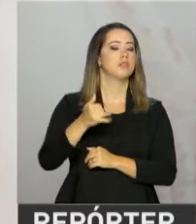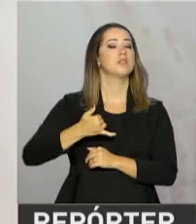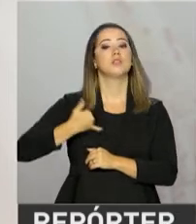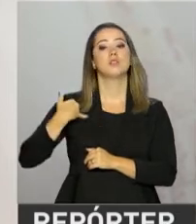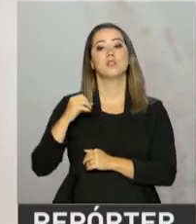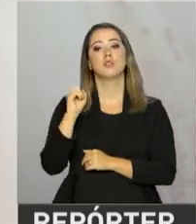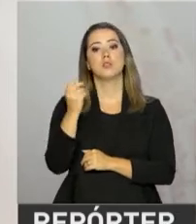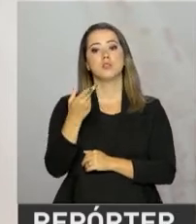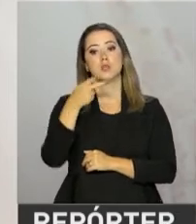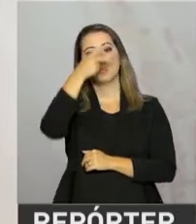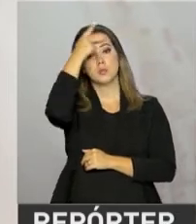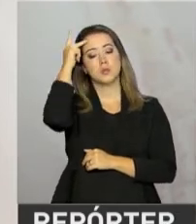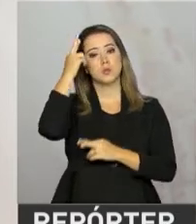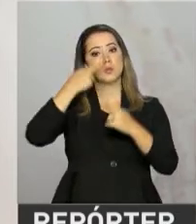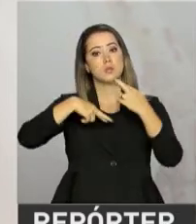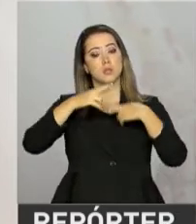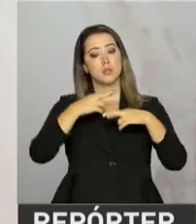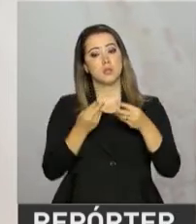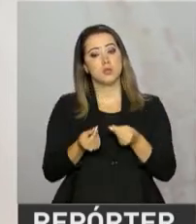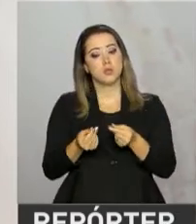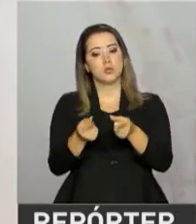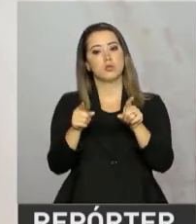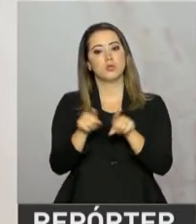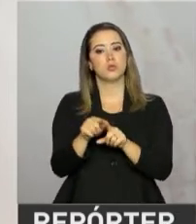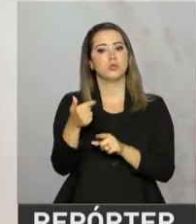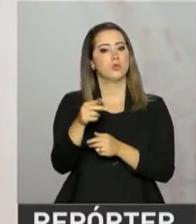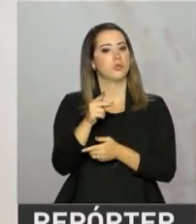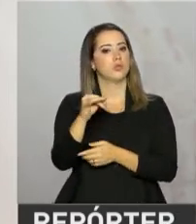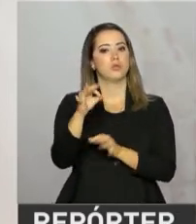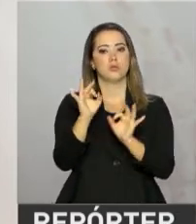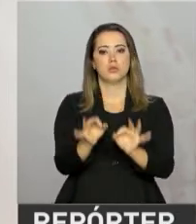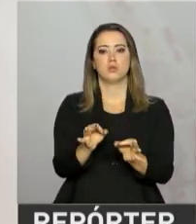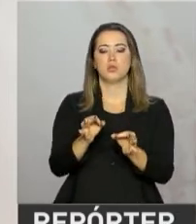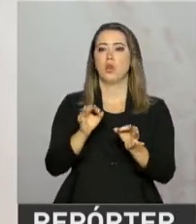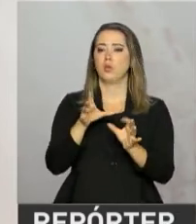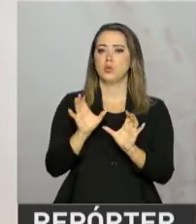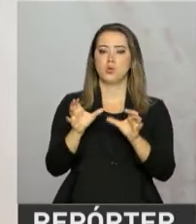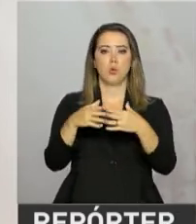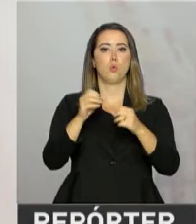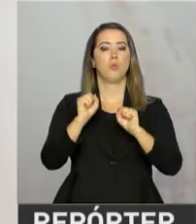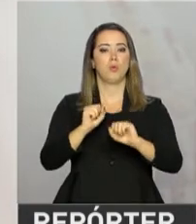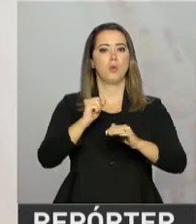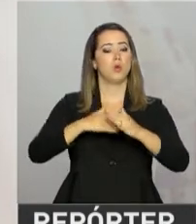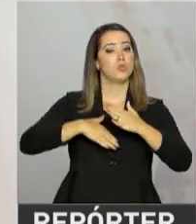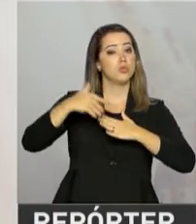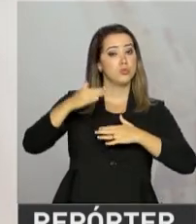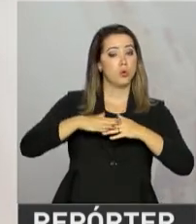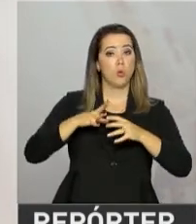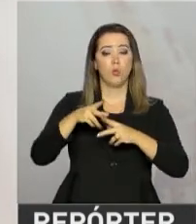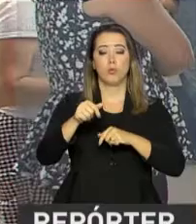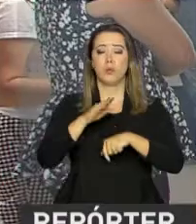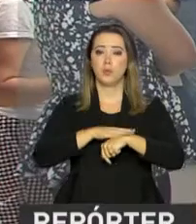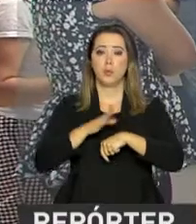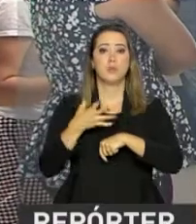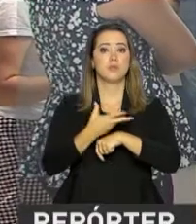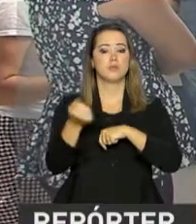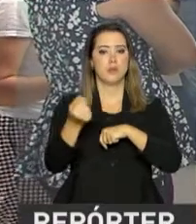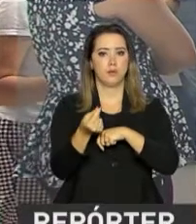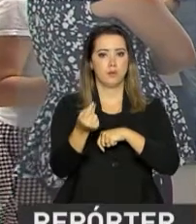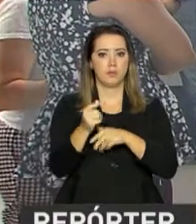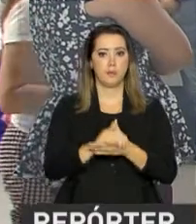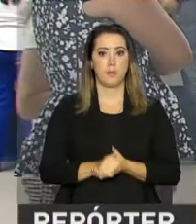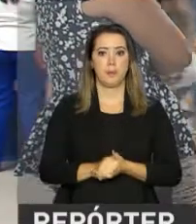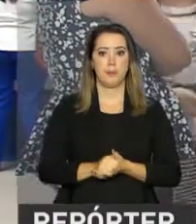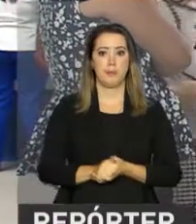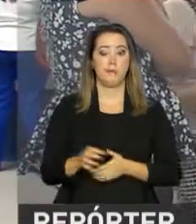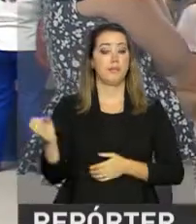herdeiros de cotistas falecidos não há data definida este grupo pode sacar o dinheiro a qualquer momento a novidade para